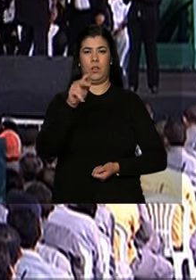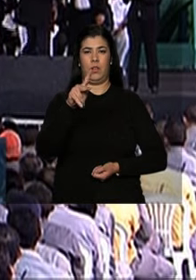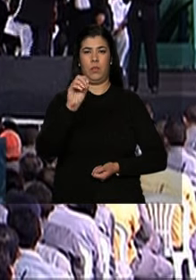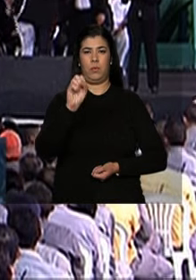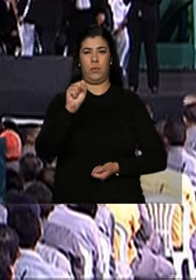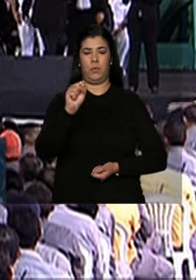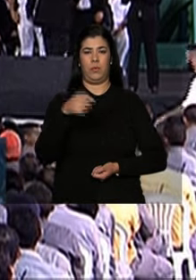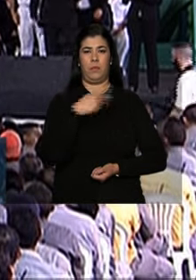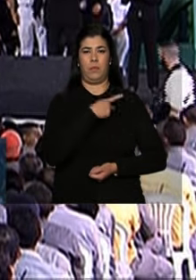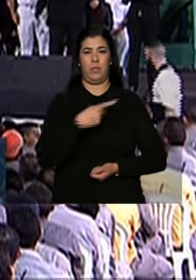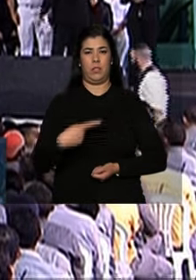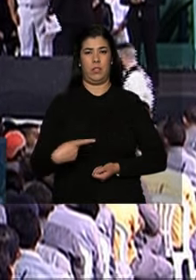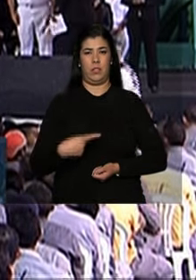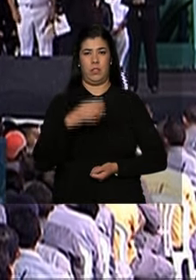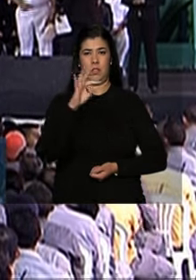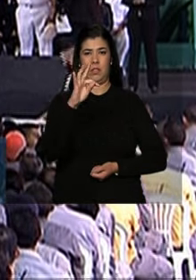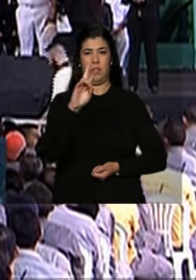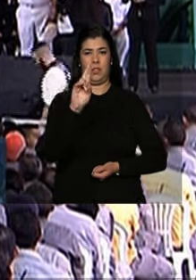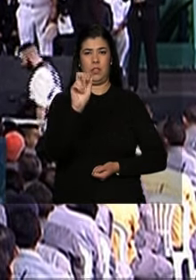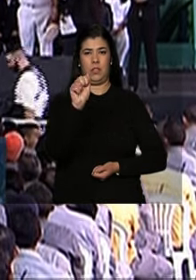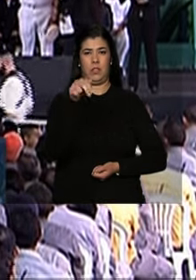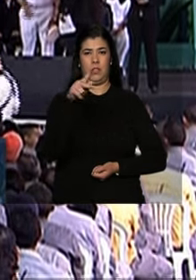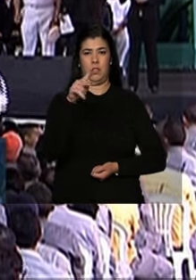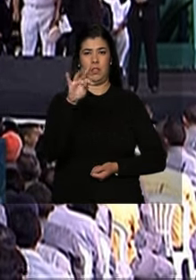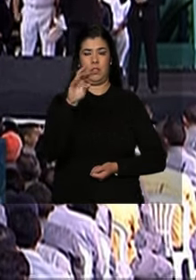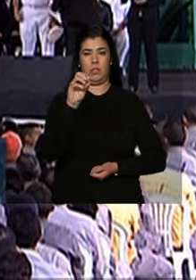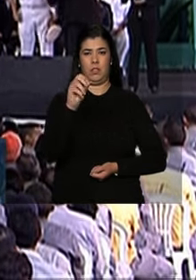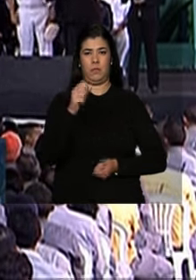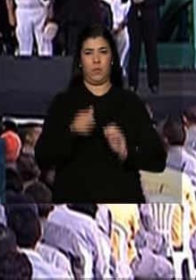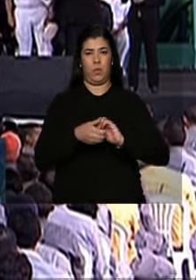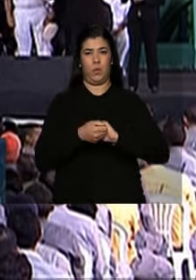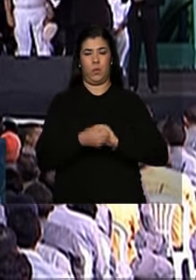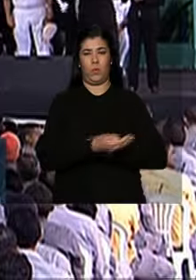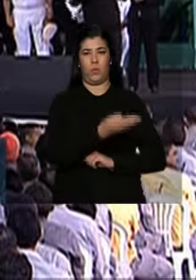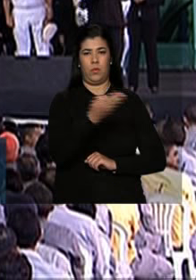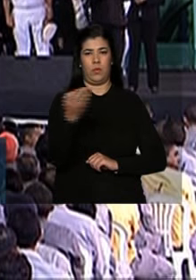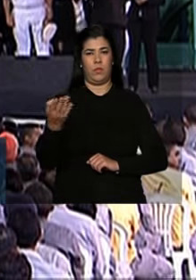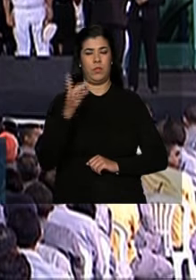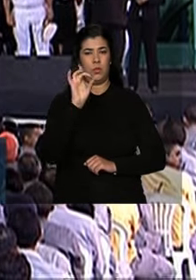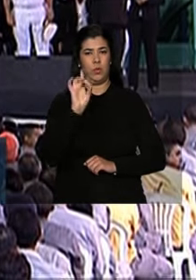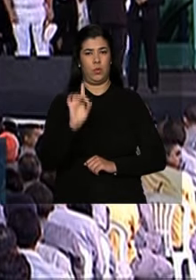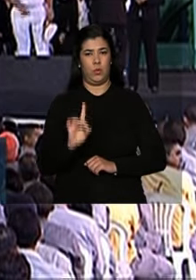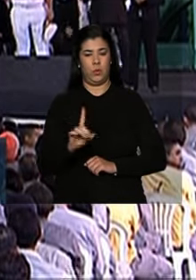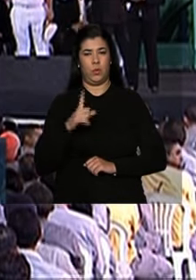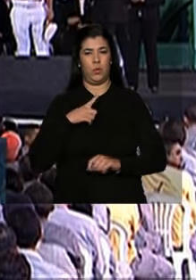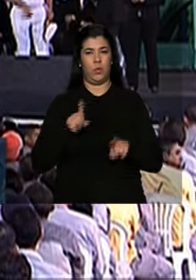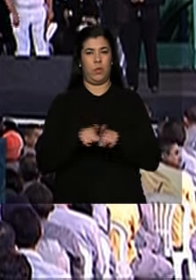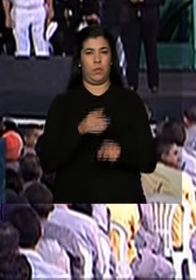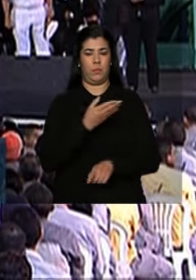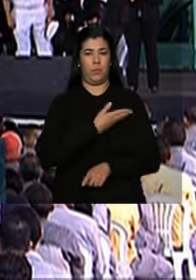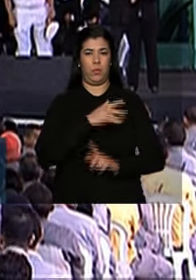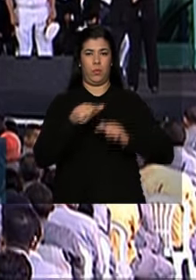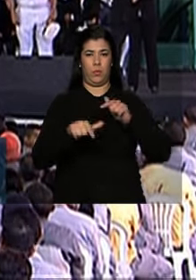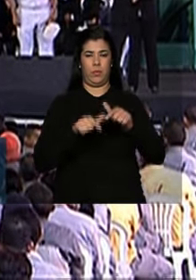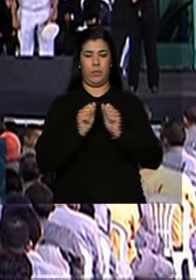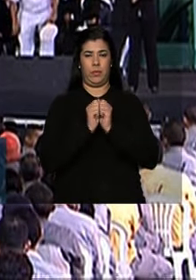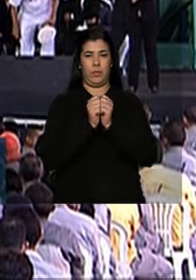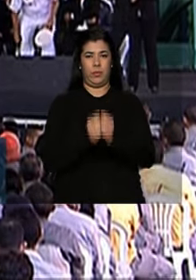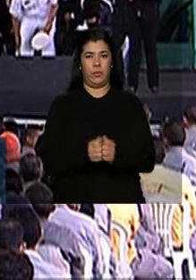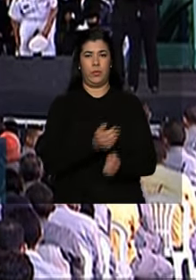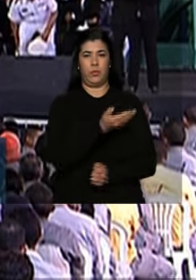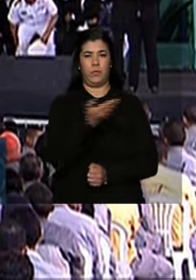prefeitos, presidente Aldemir Bendini da Petrobras, diretores da Transpetro, colegas da Transpetro,